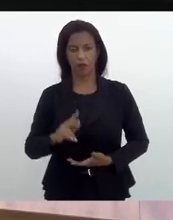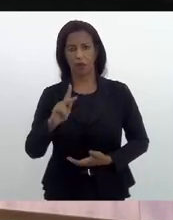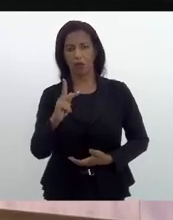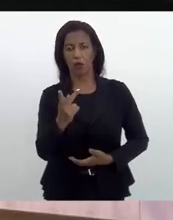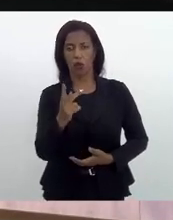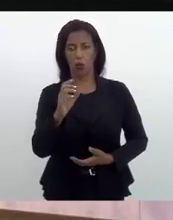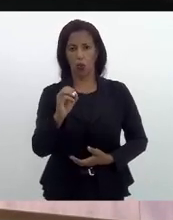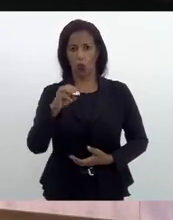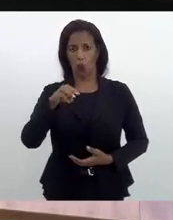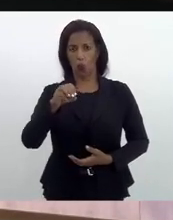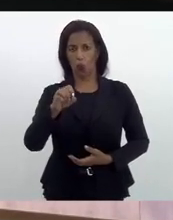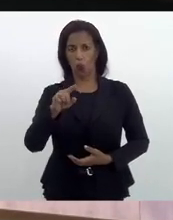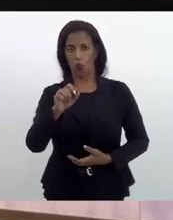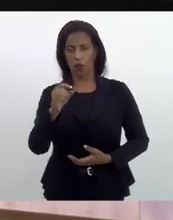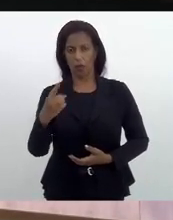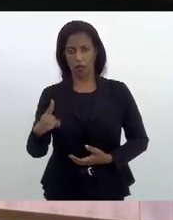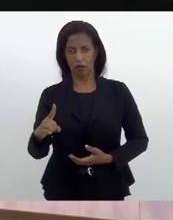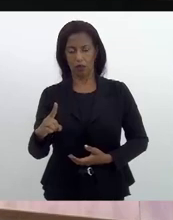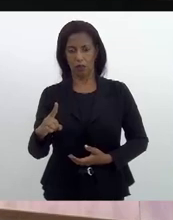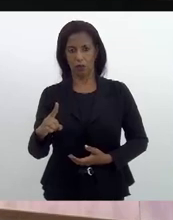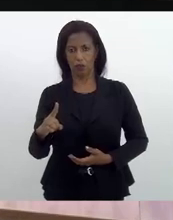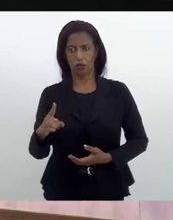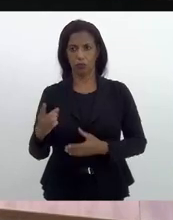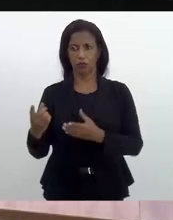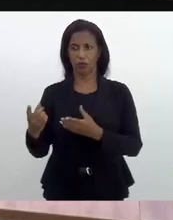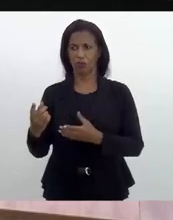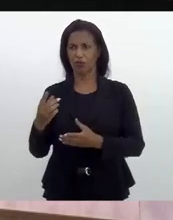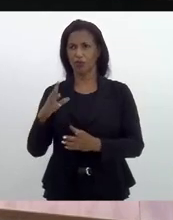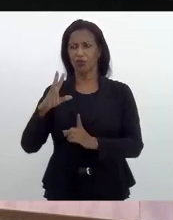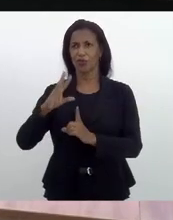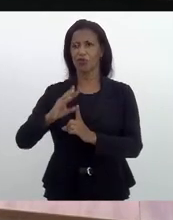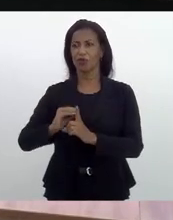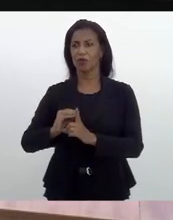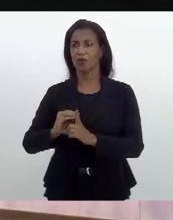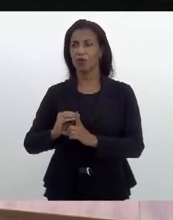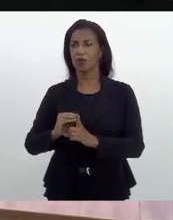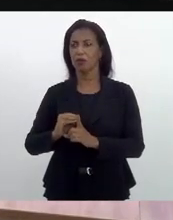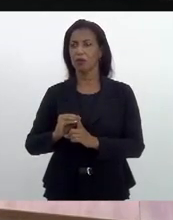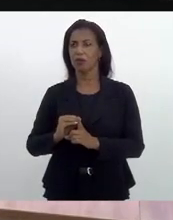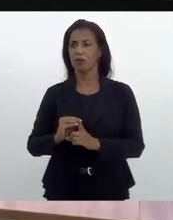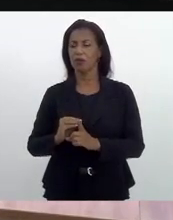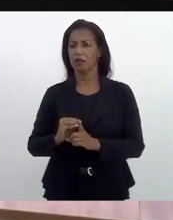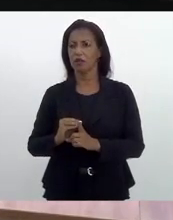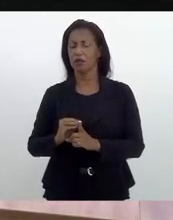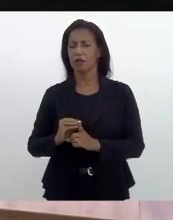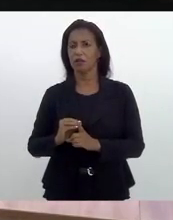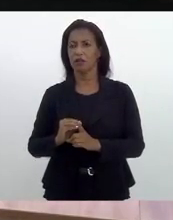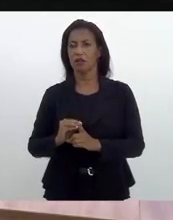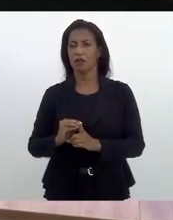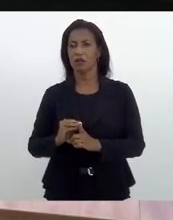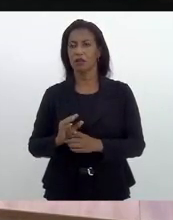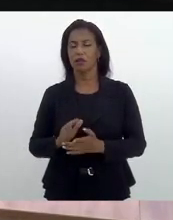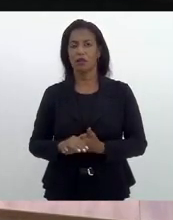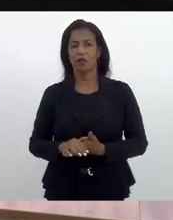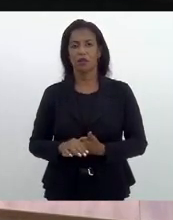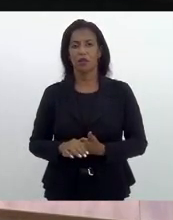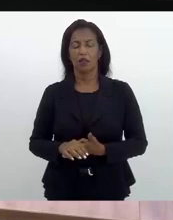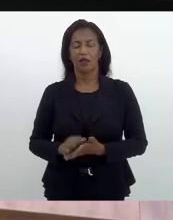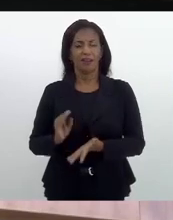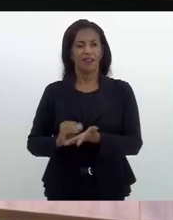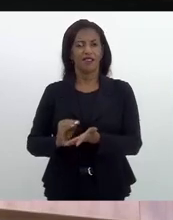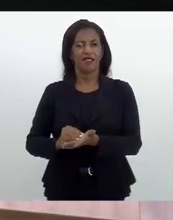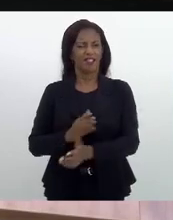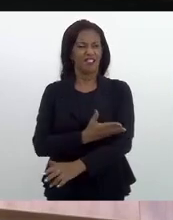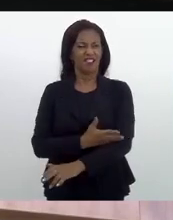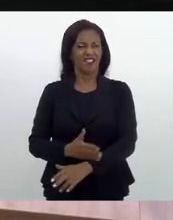concurso, ela não é... apagou de novo, a excelência apagou de novo o microfone. Desculpa, é a falta de hábito.